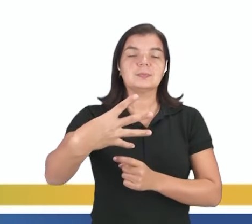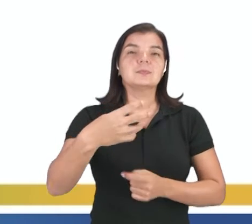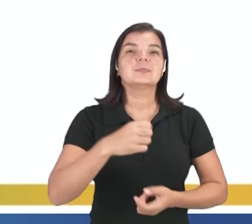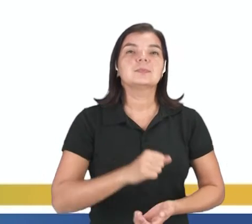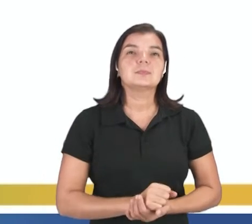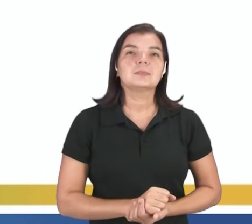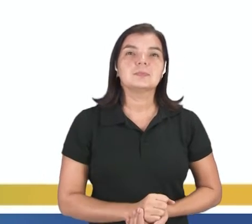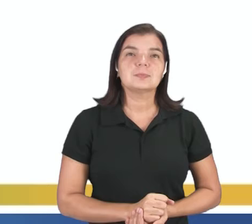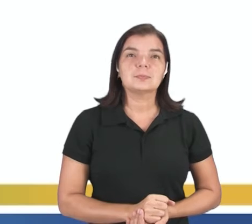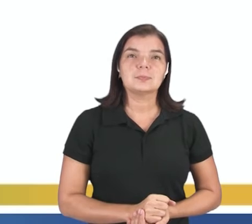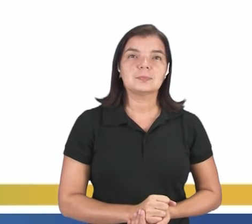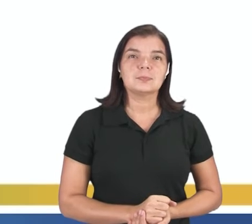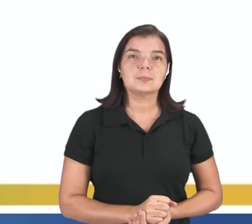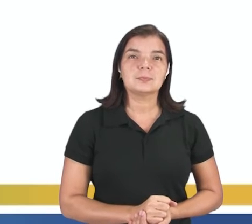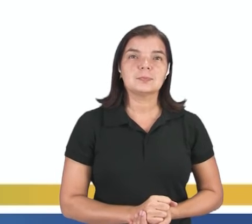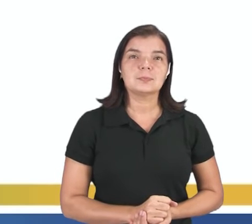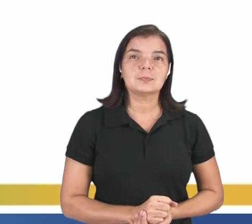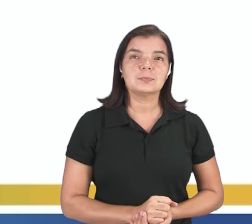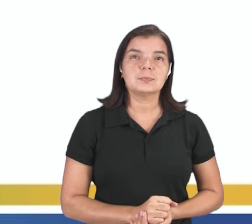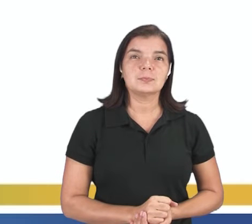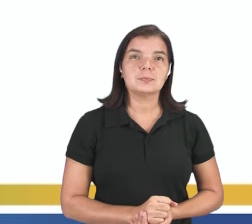vezes 4. E aí nós